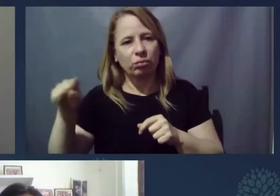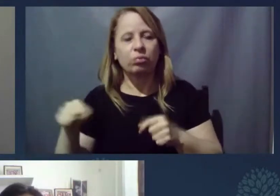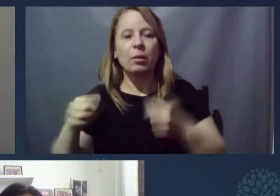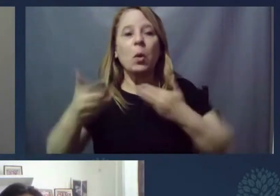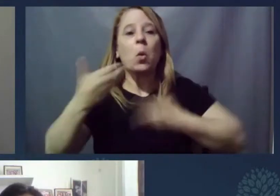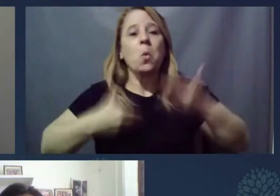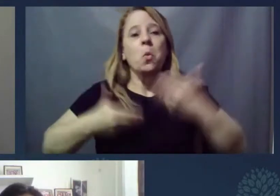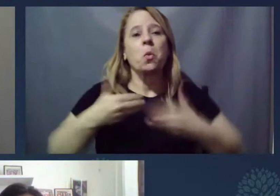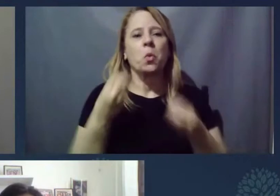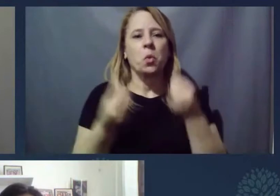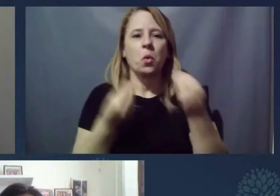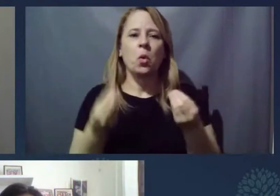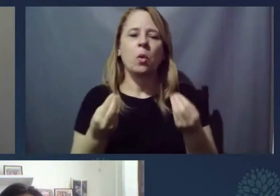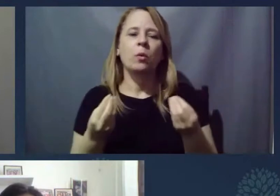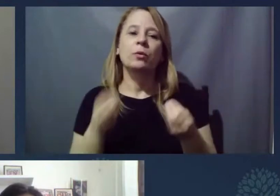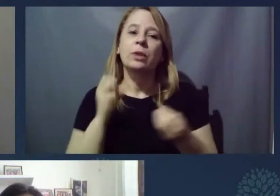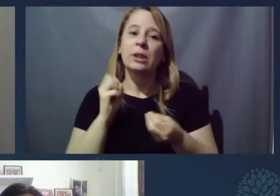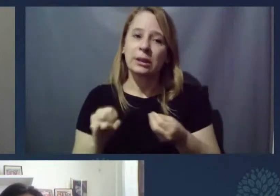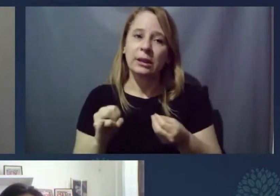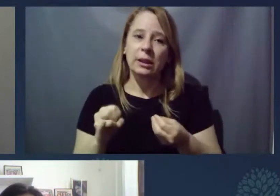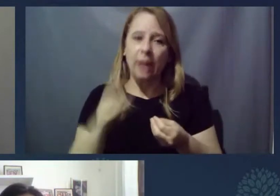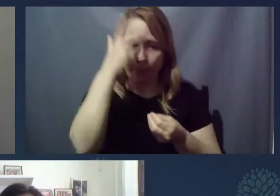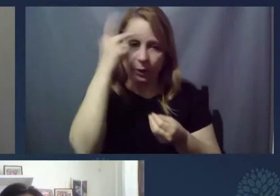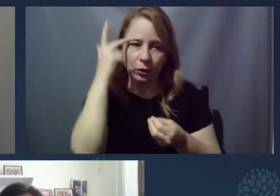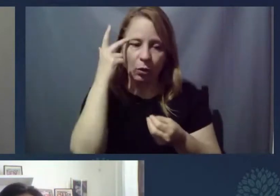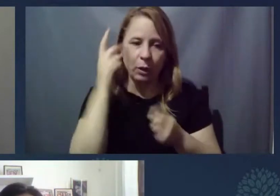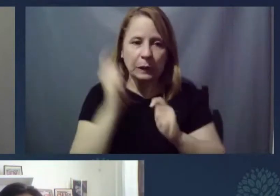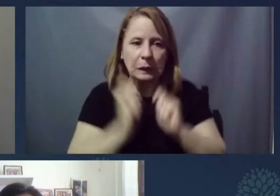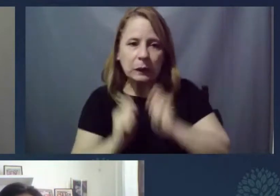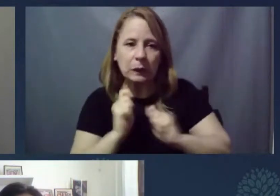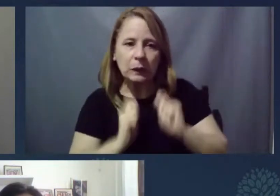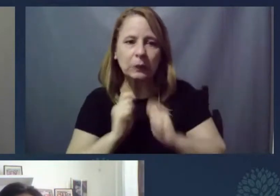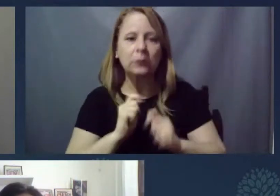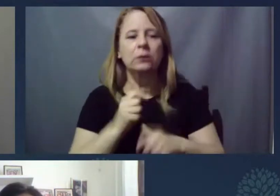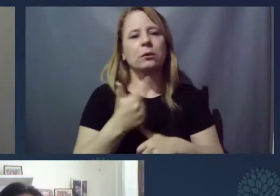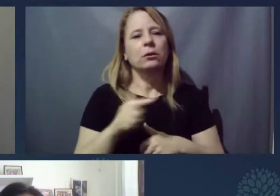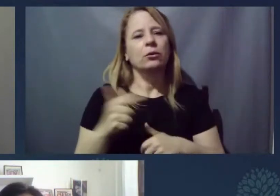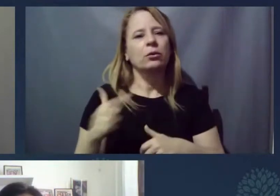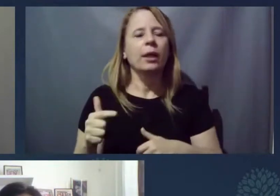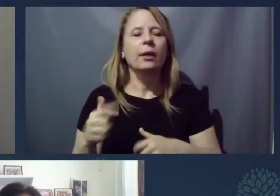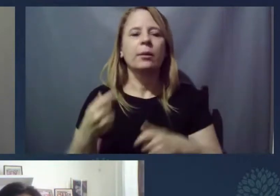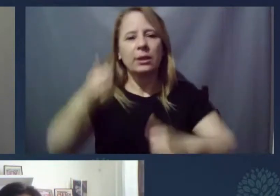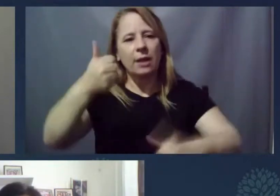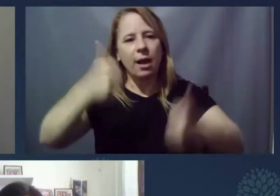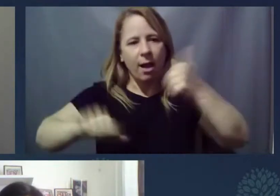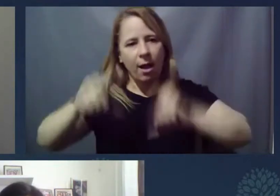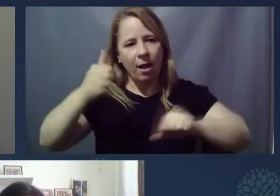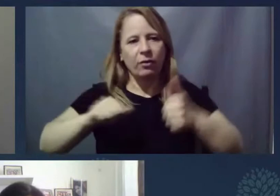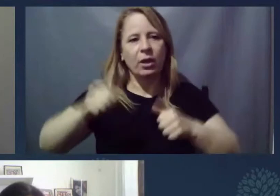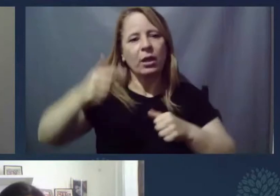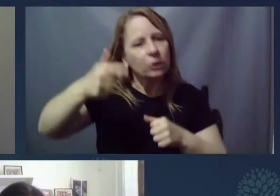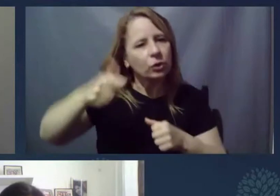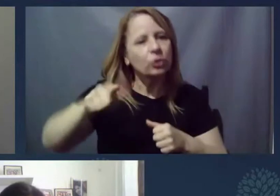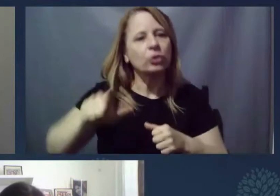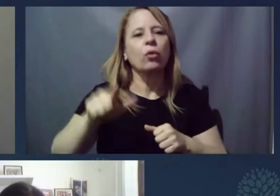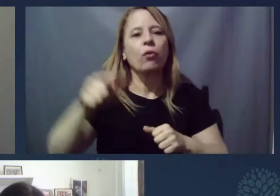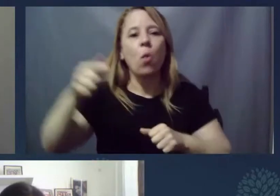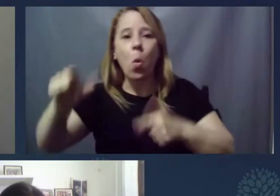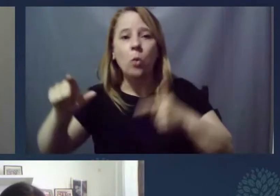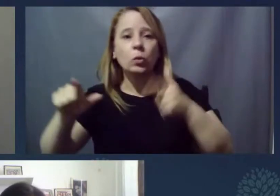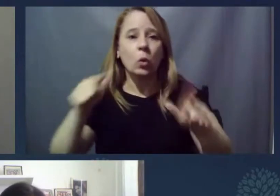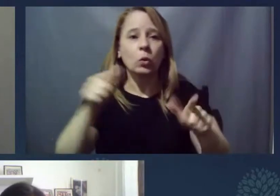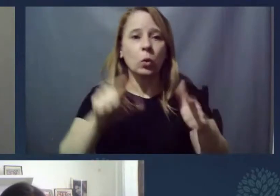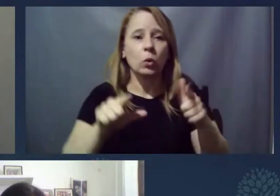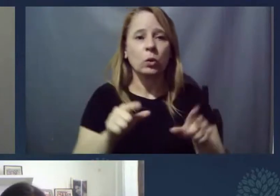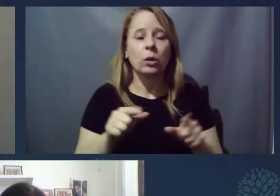Né? Então, se o paciente não está controlado, a gente precisa reavaliar, podem ser outros fatores não relacionados à asma, ou pode ser da própria